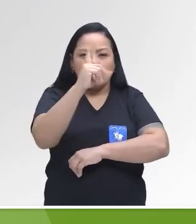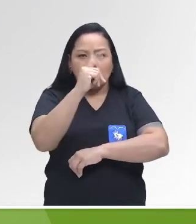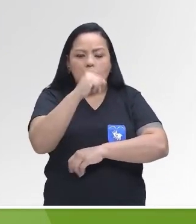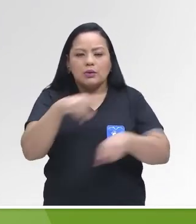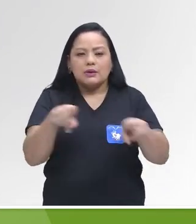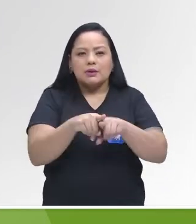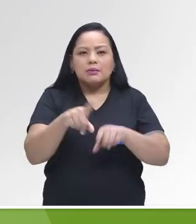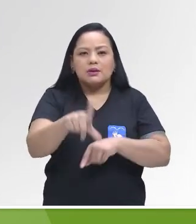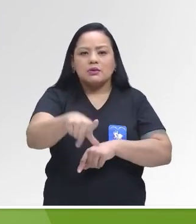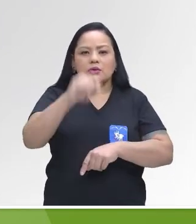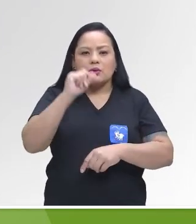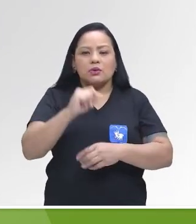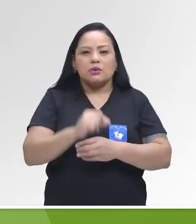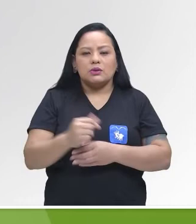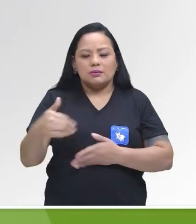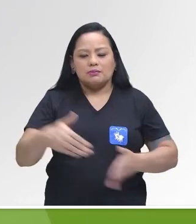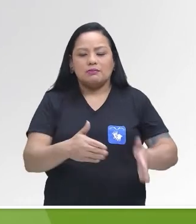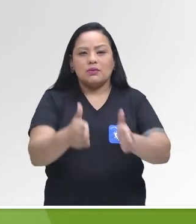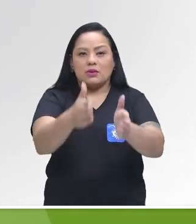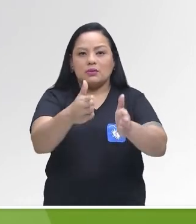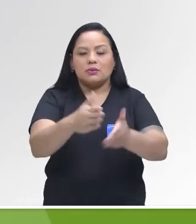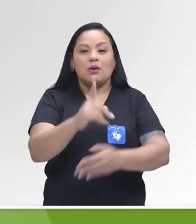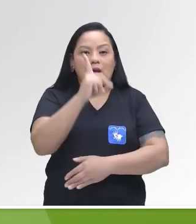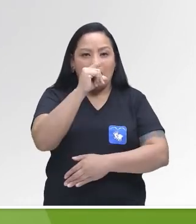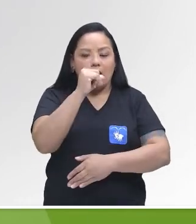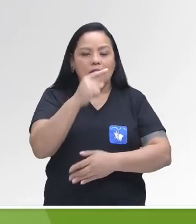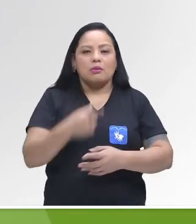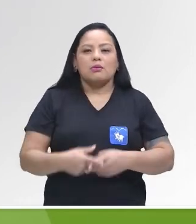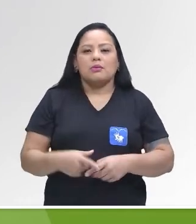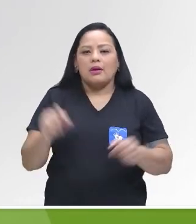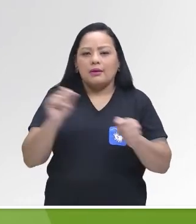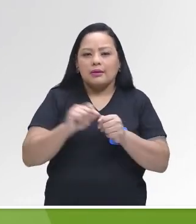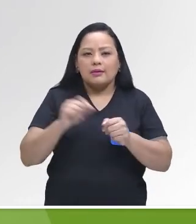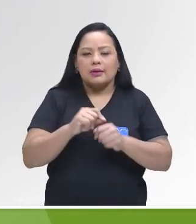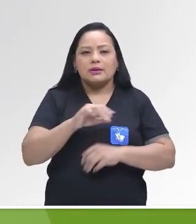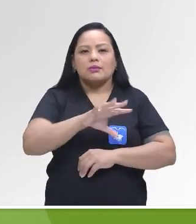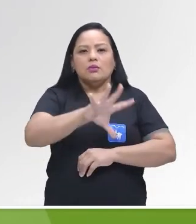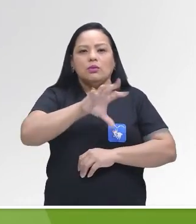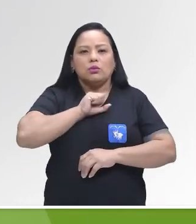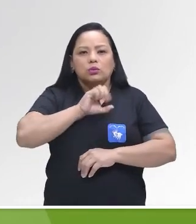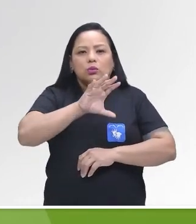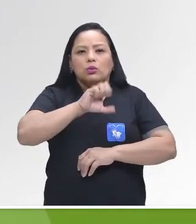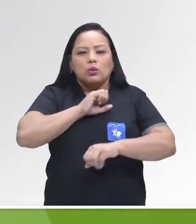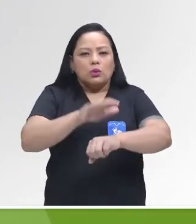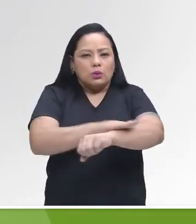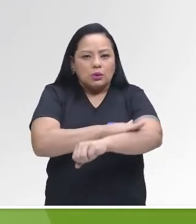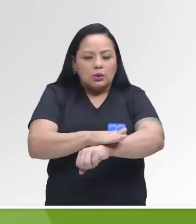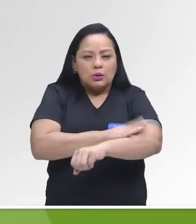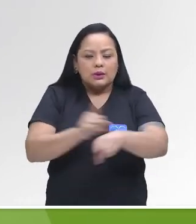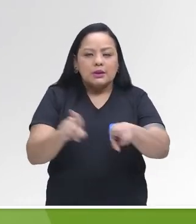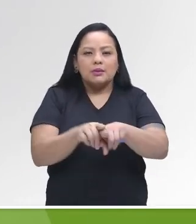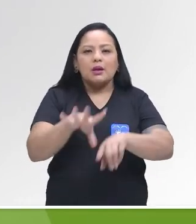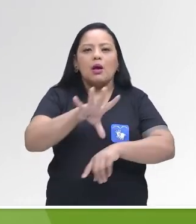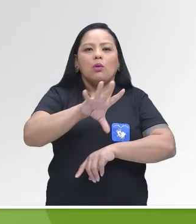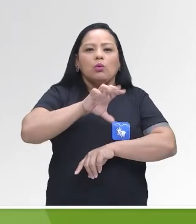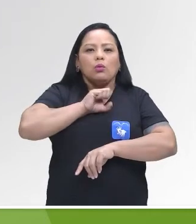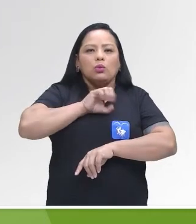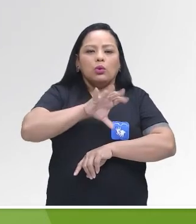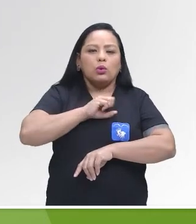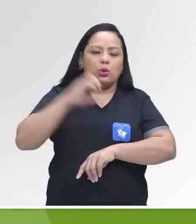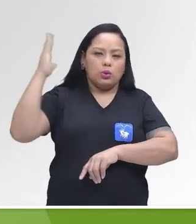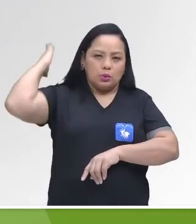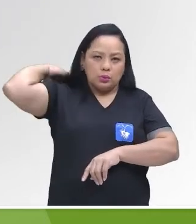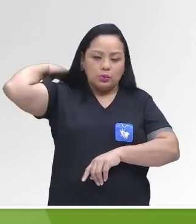de preferência de água doce, né? Então, eles realizam ainda a respiração cutânea e a respiração pulmonar,